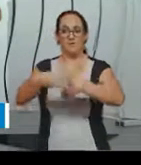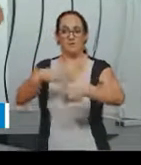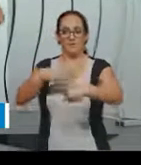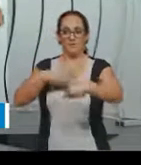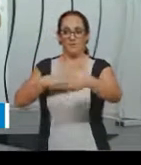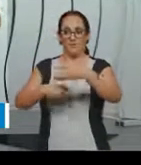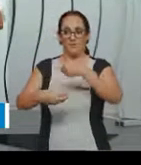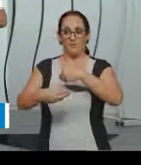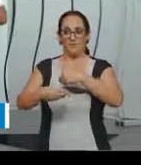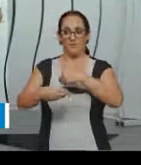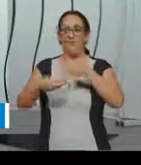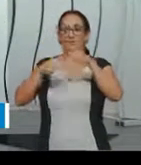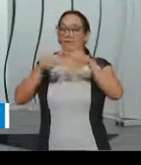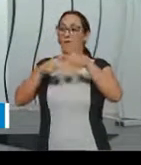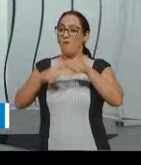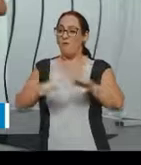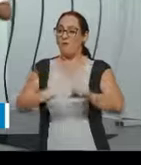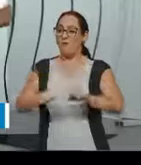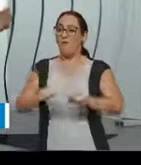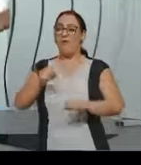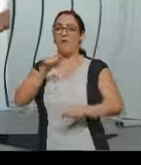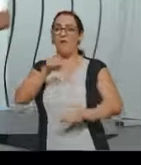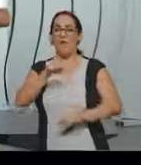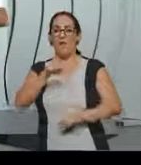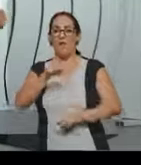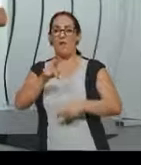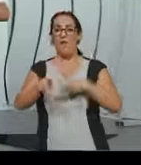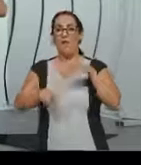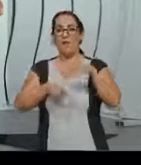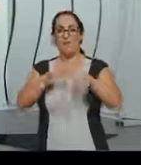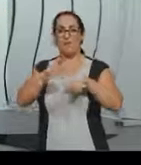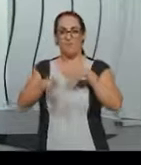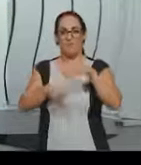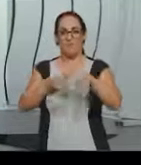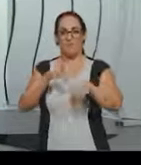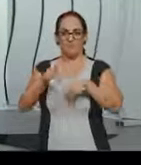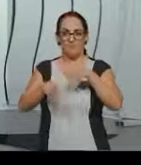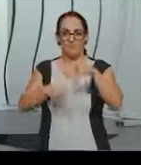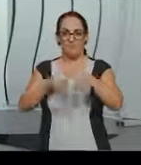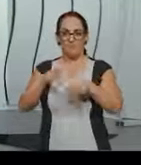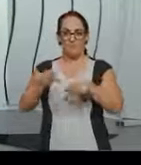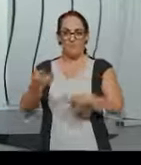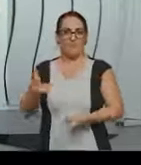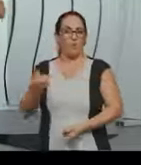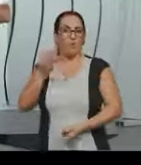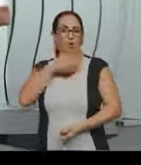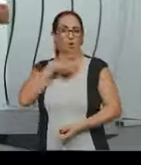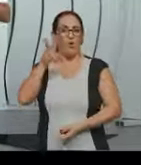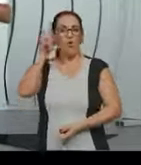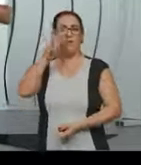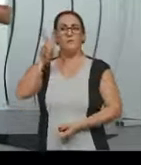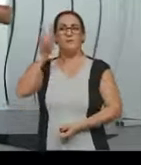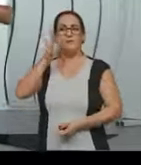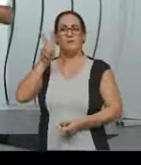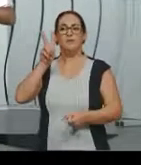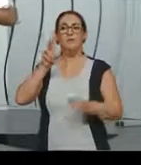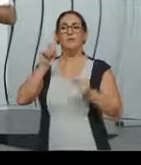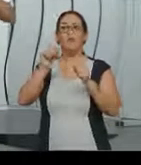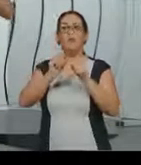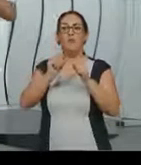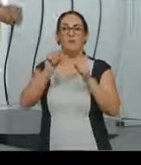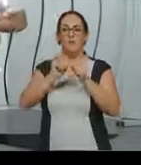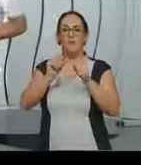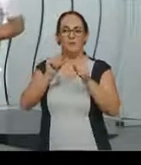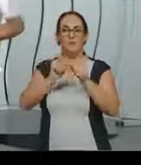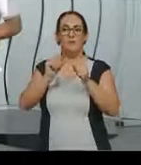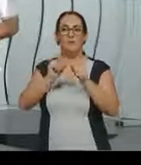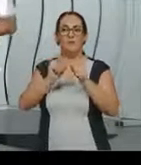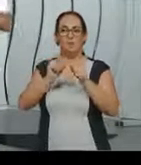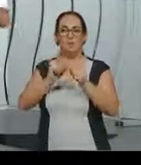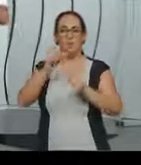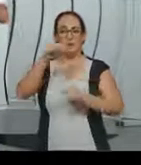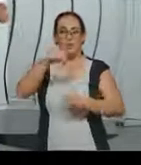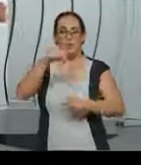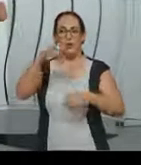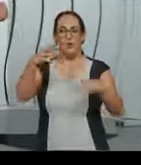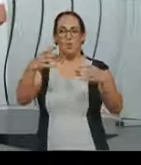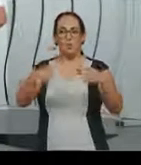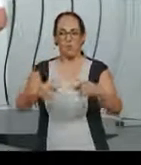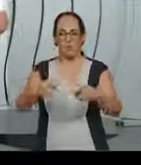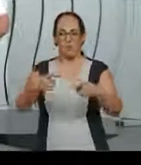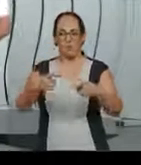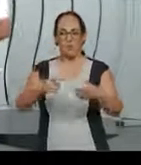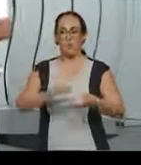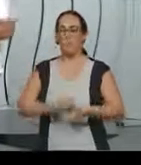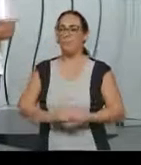E ali se estabeleceram, constituíram família, fizeram uma nova história, literalmente falando, né? Naquela área. Beleza,